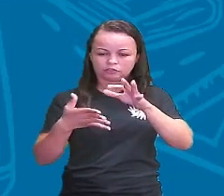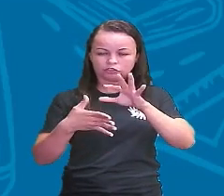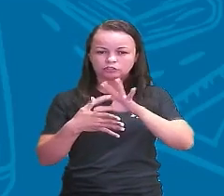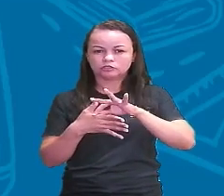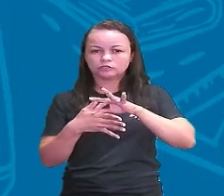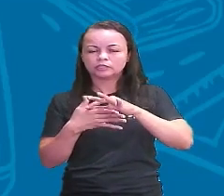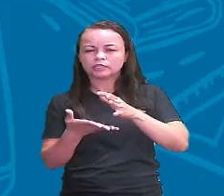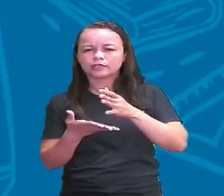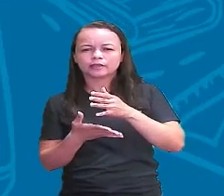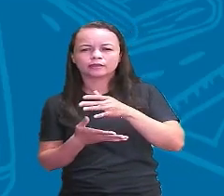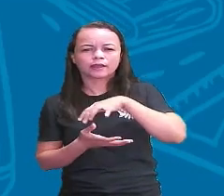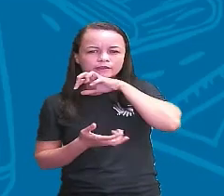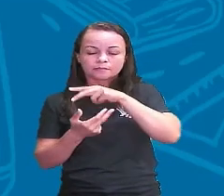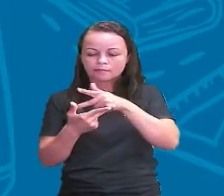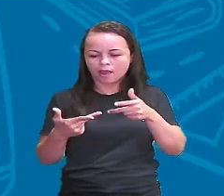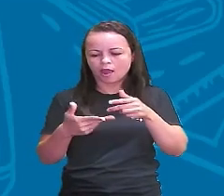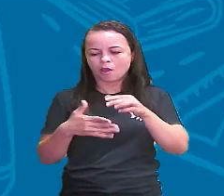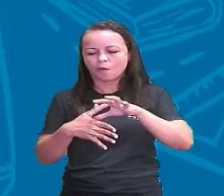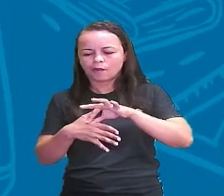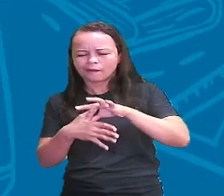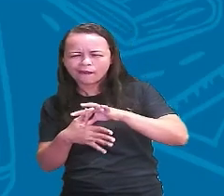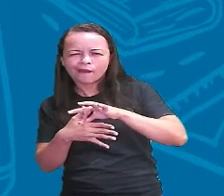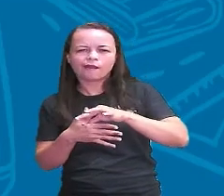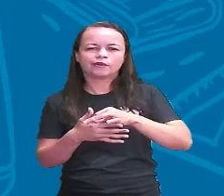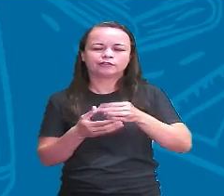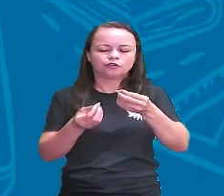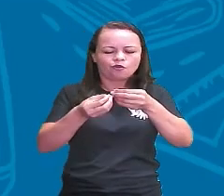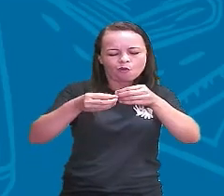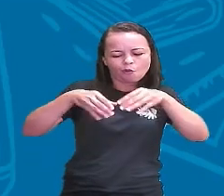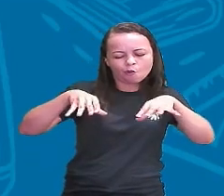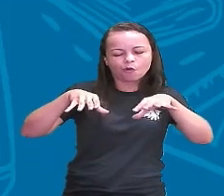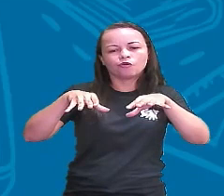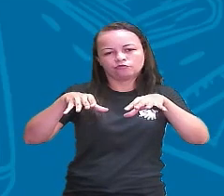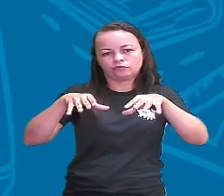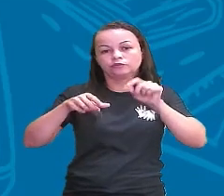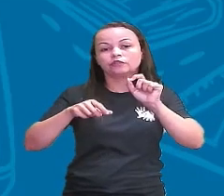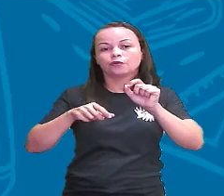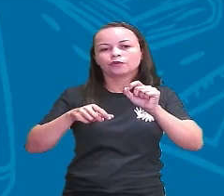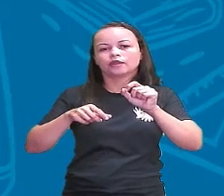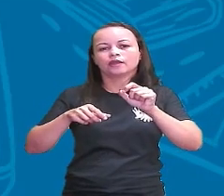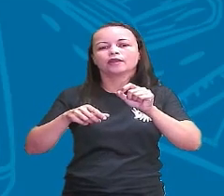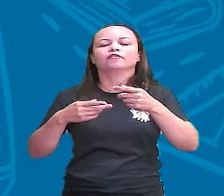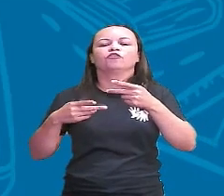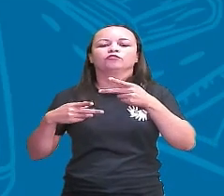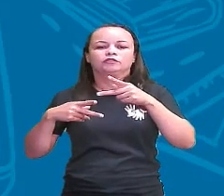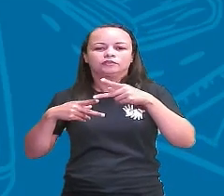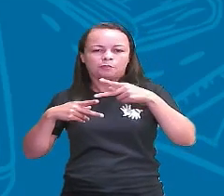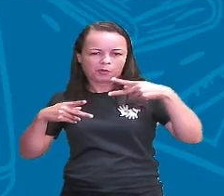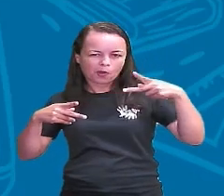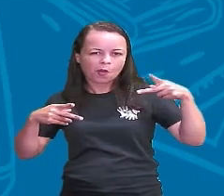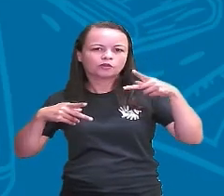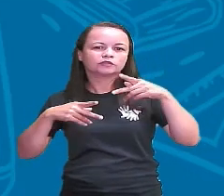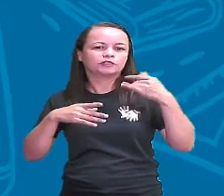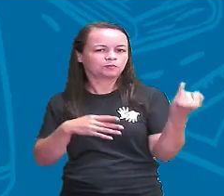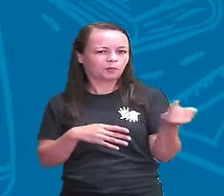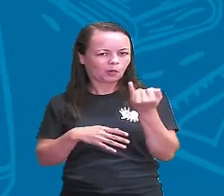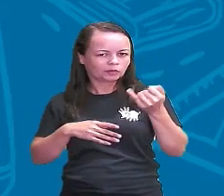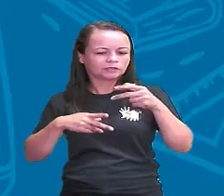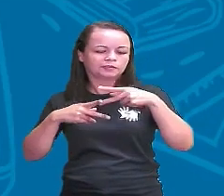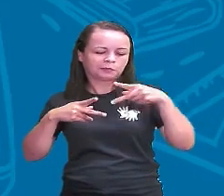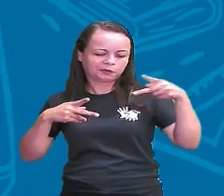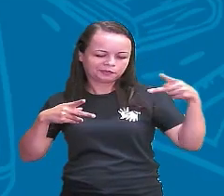animal, né, como carne, ovo, leite, são fonte de proteína, tá certo? As principais fontes